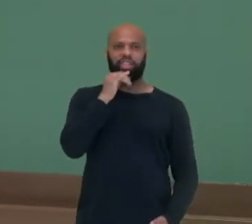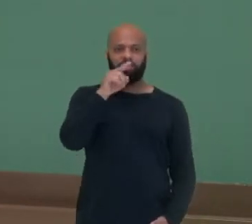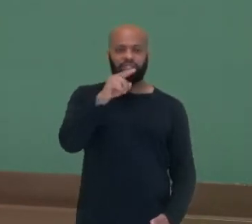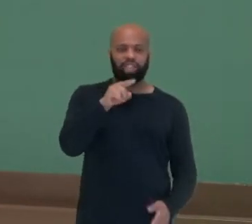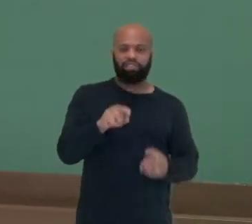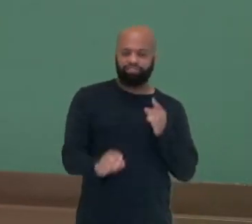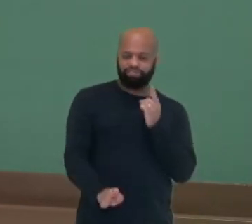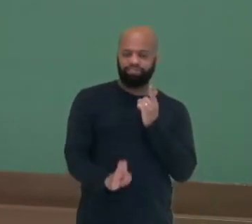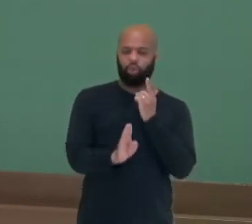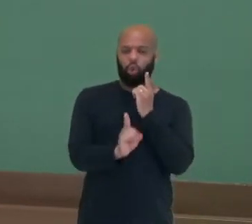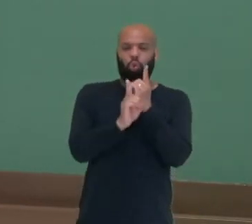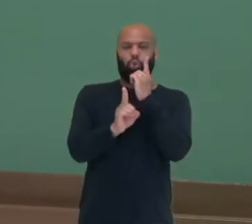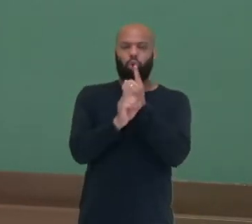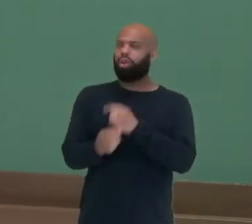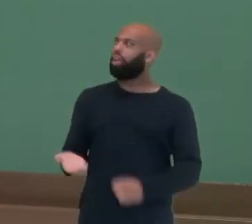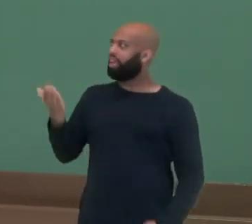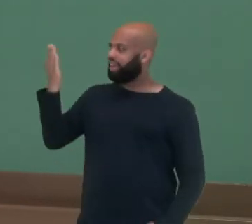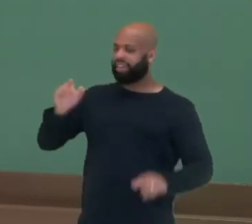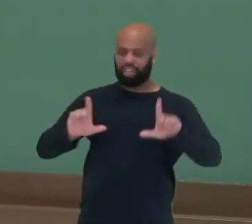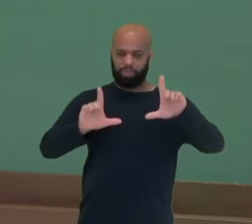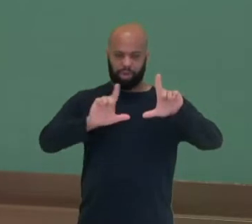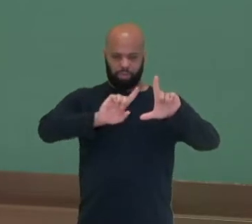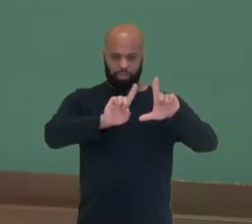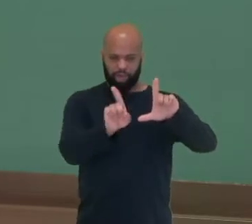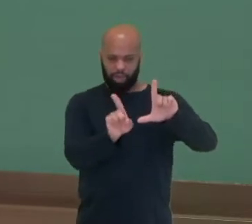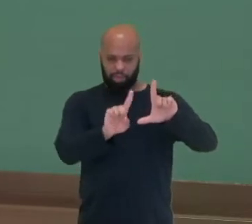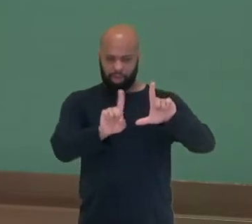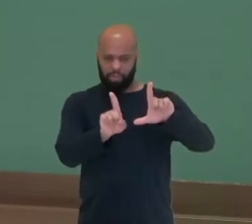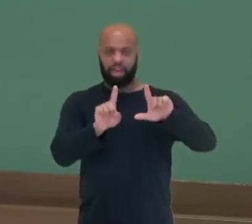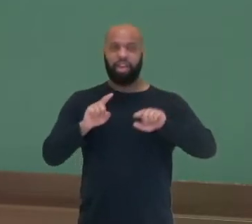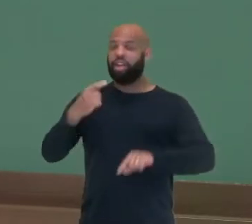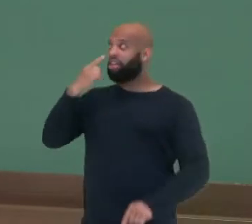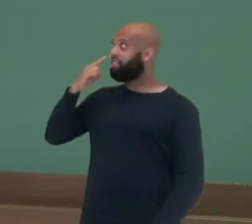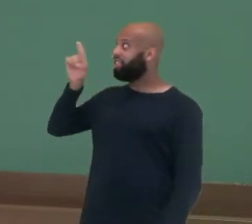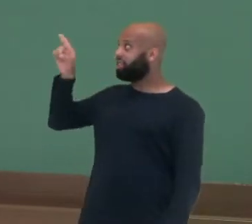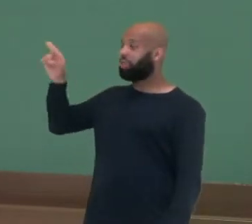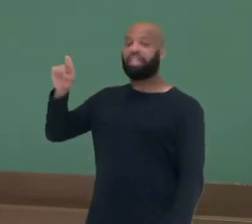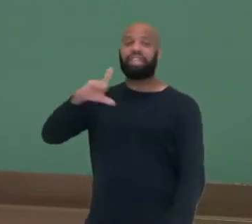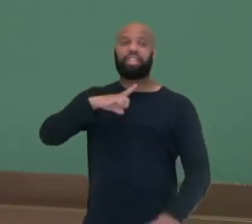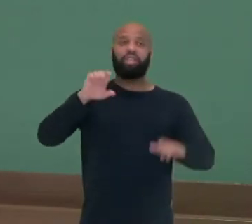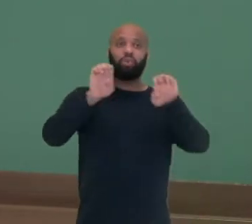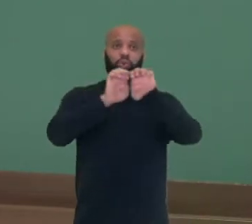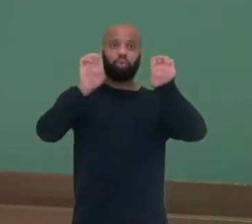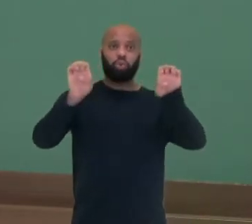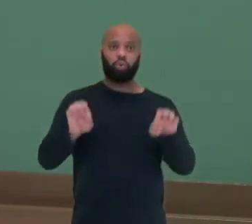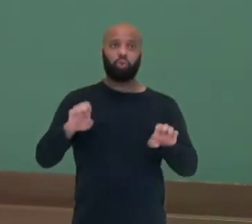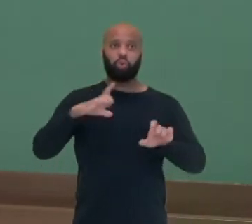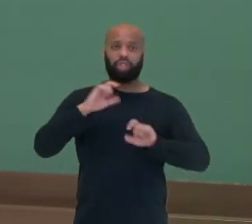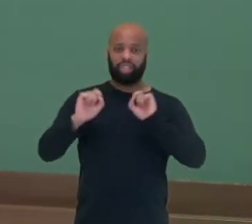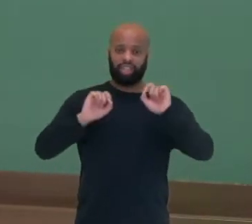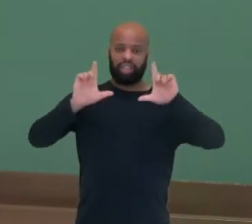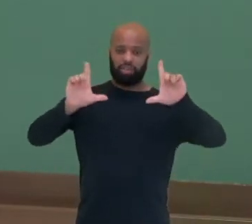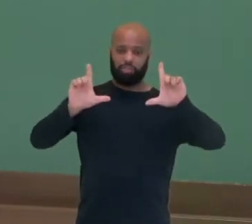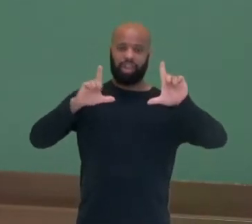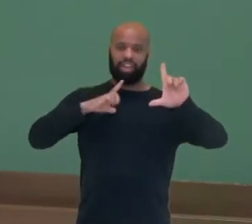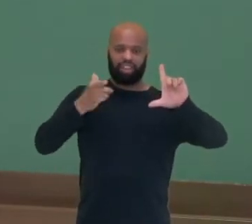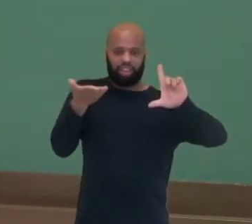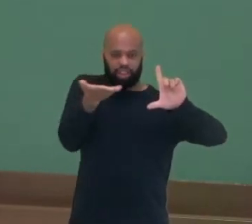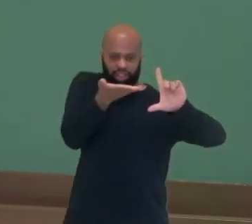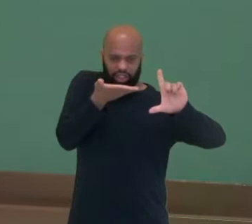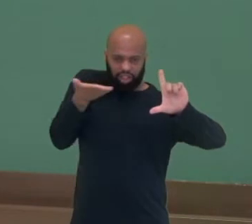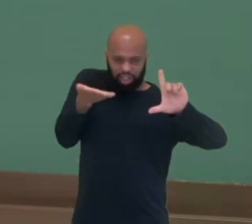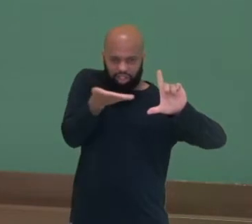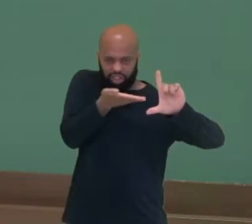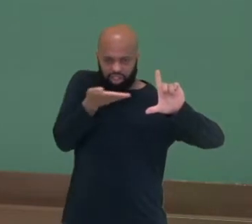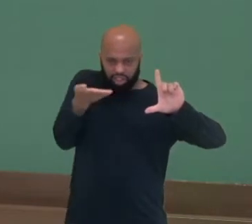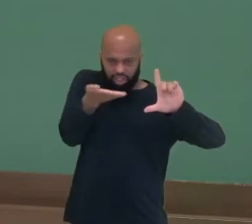identificar a localização desse relógio, veja o painel. Ele tem uma estrutura, um disco que fica rodando, mostrando